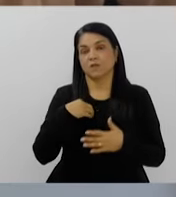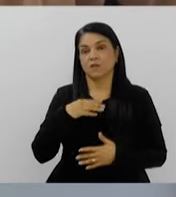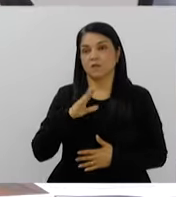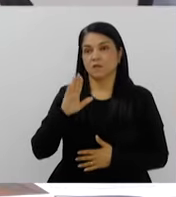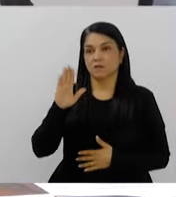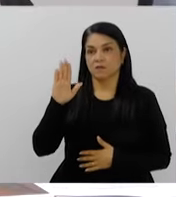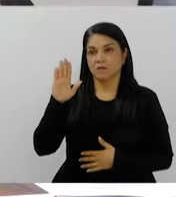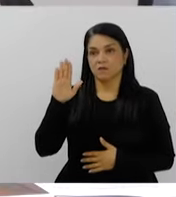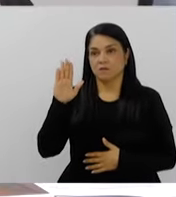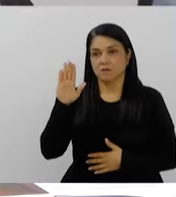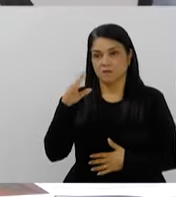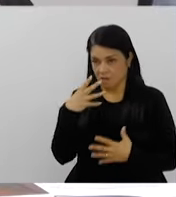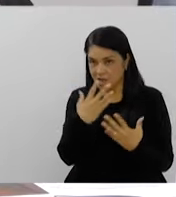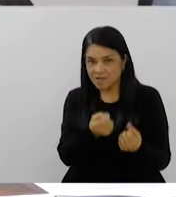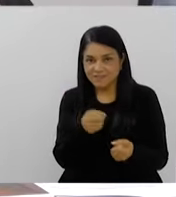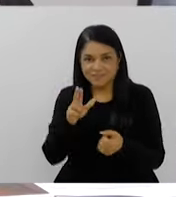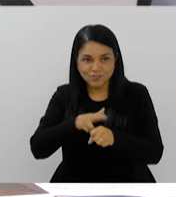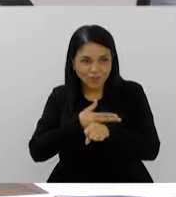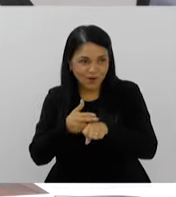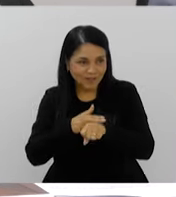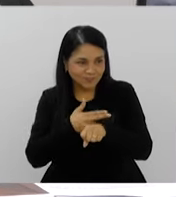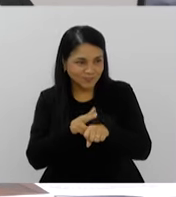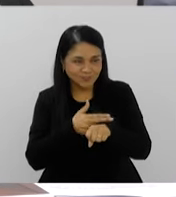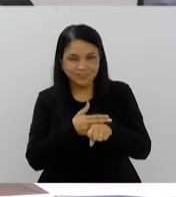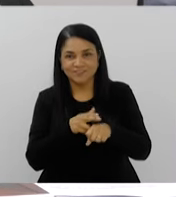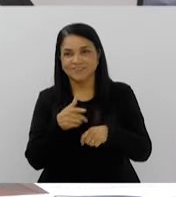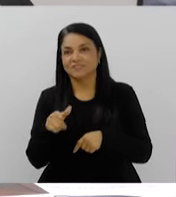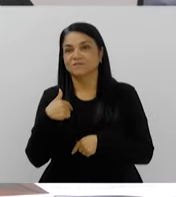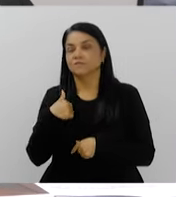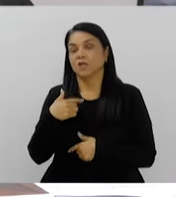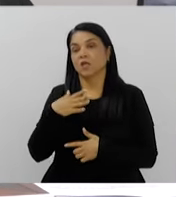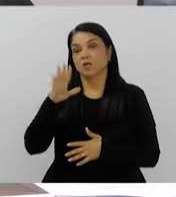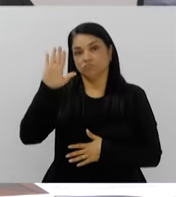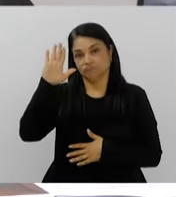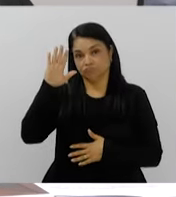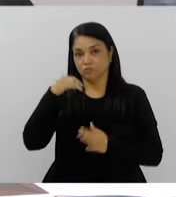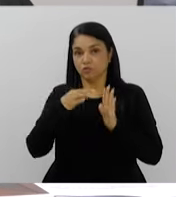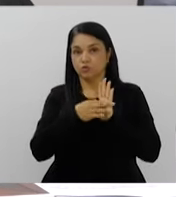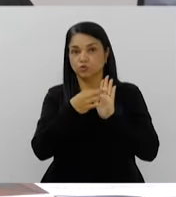Alguém aceita chocolate? Não, obrigado. Não, obrigada. Eu tenho uma outra sugestão.